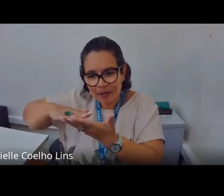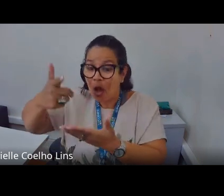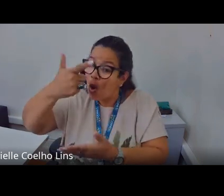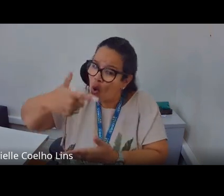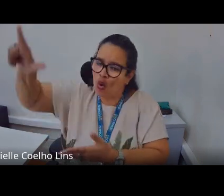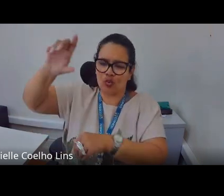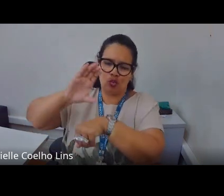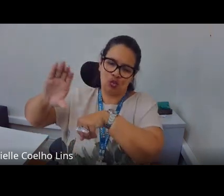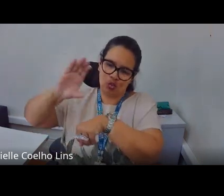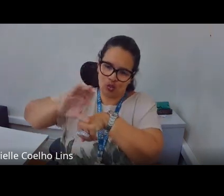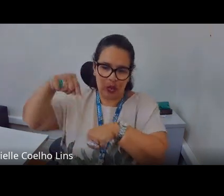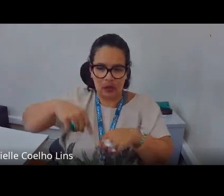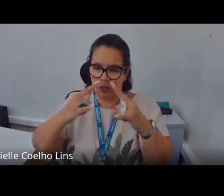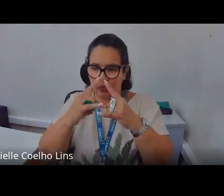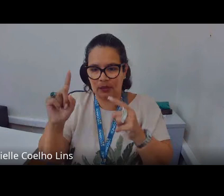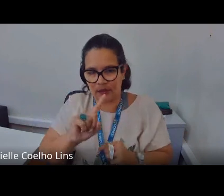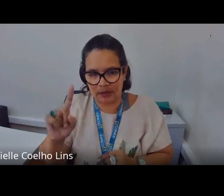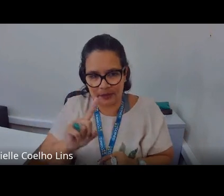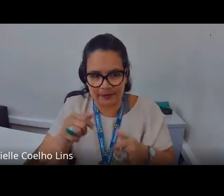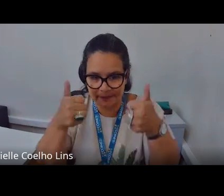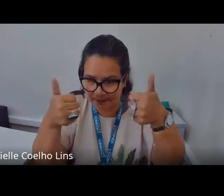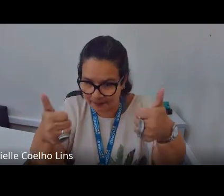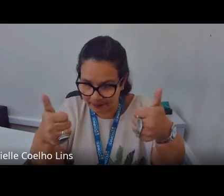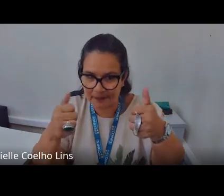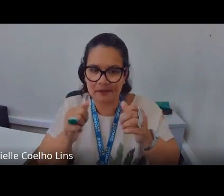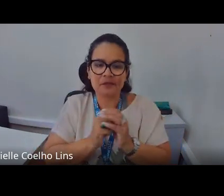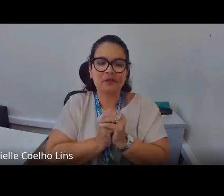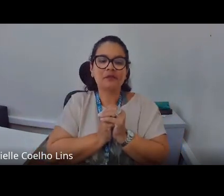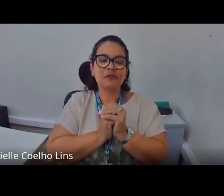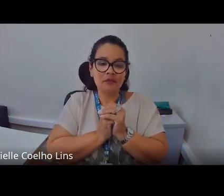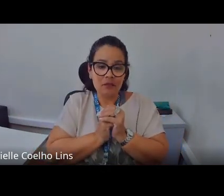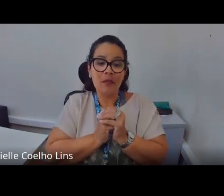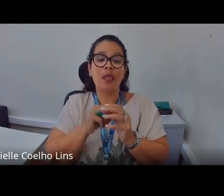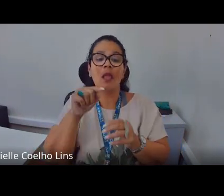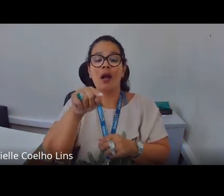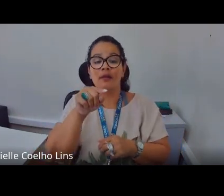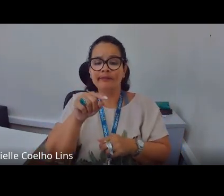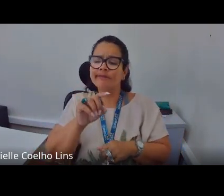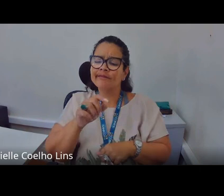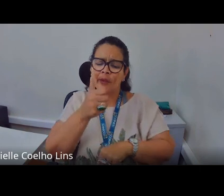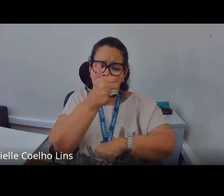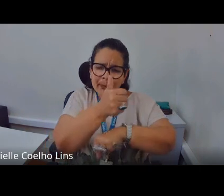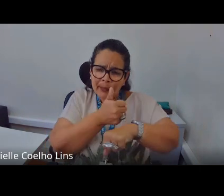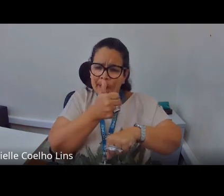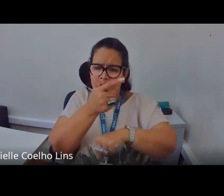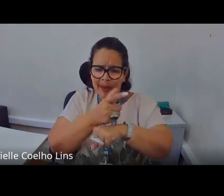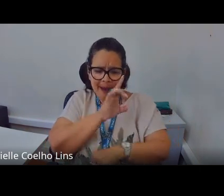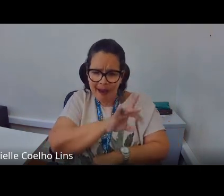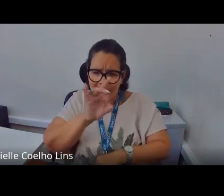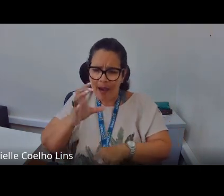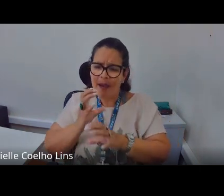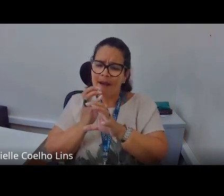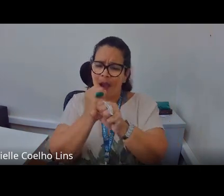aprender a interagir com a pessoa surda, mas não vai formar o intérprete. Formação de intérprete é outro curso, em outro lugar que no